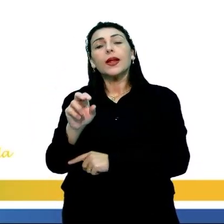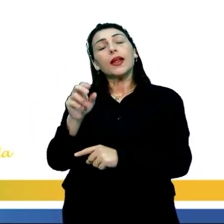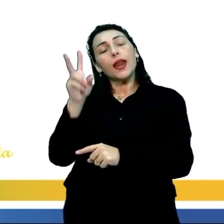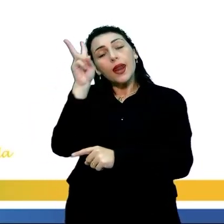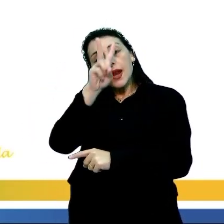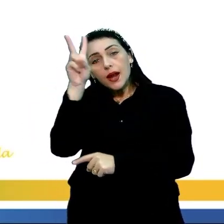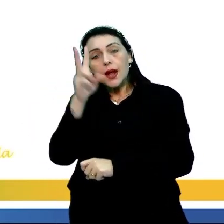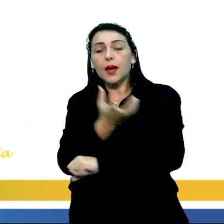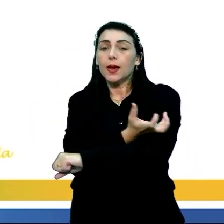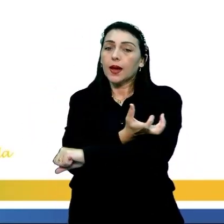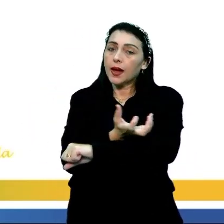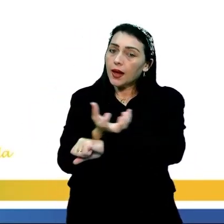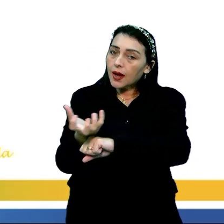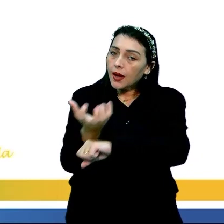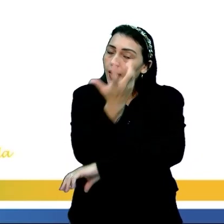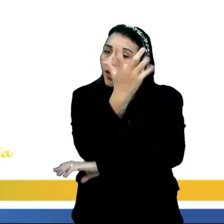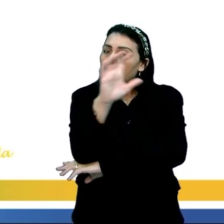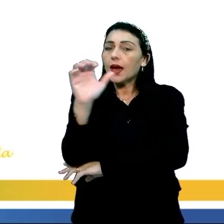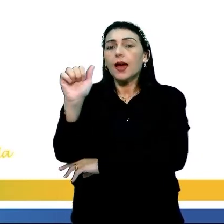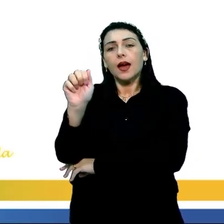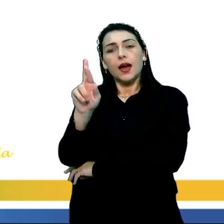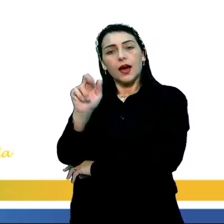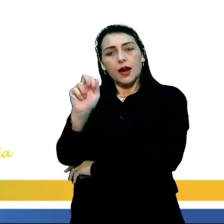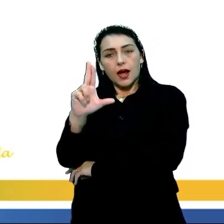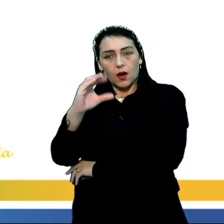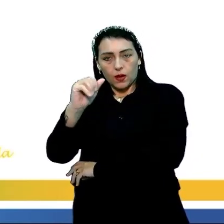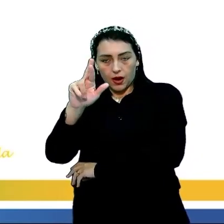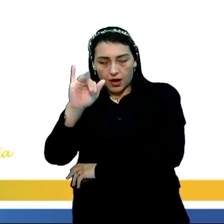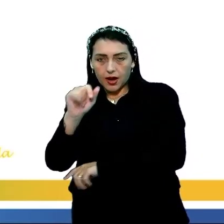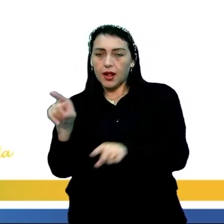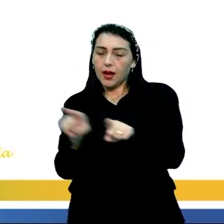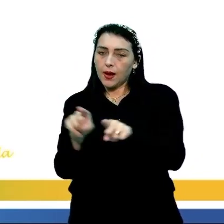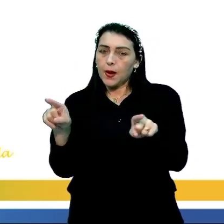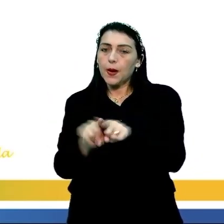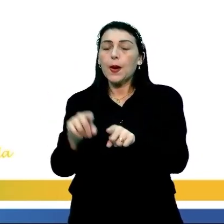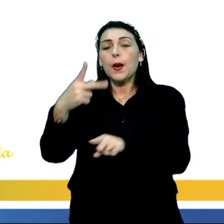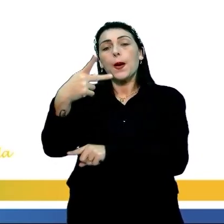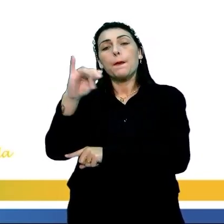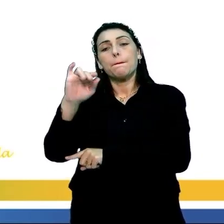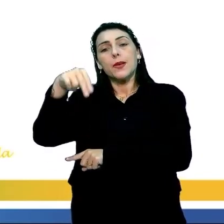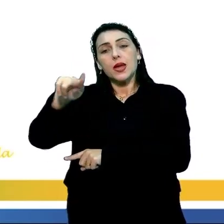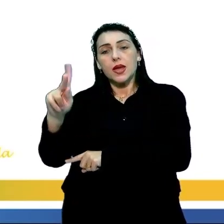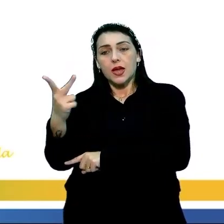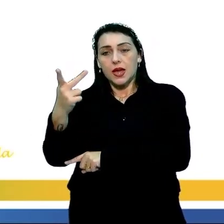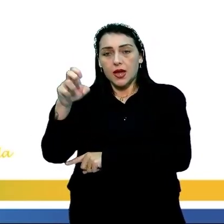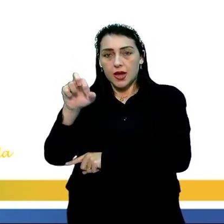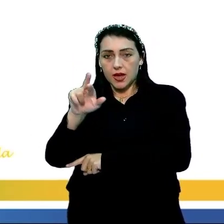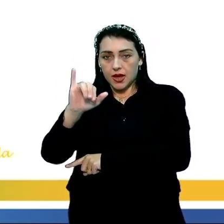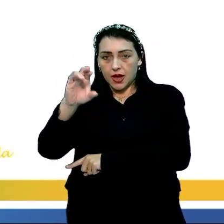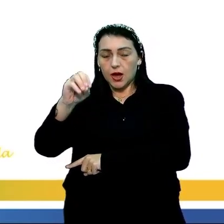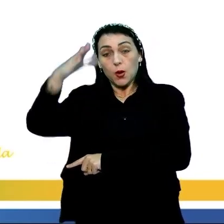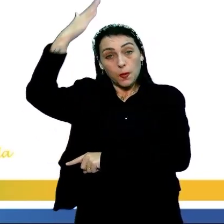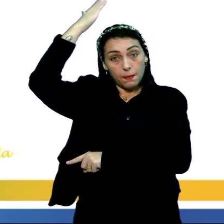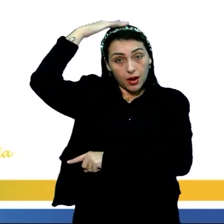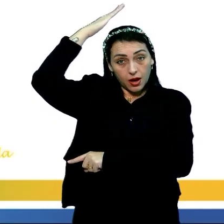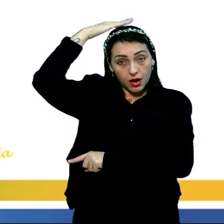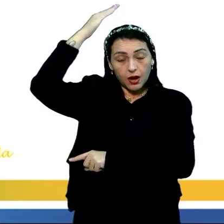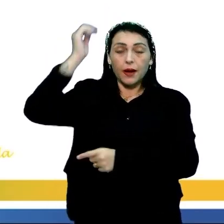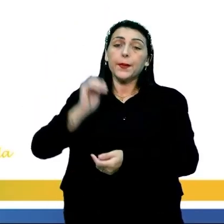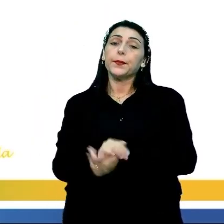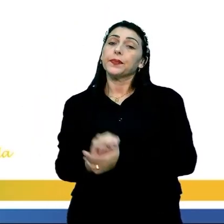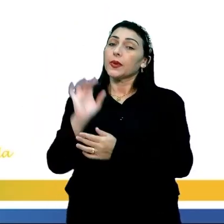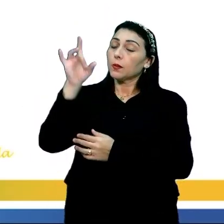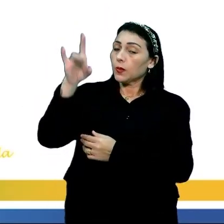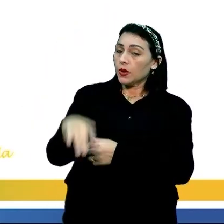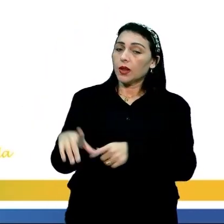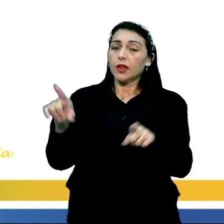a vegetação de araucária, também pode ser conhecida como pinheiro do Paraná ou mata dos pinhais. Bem, e por